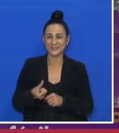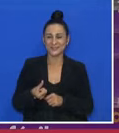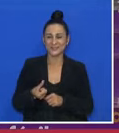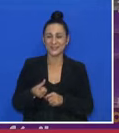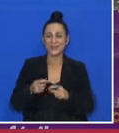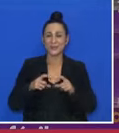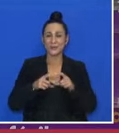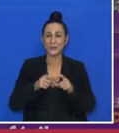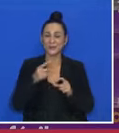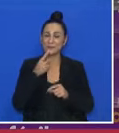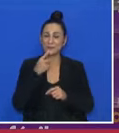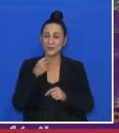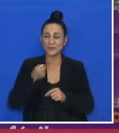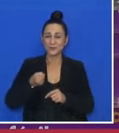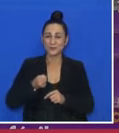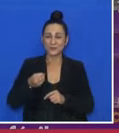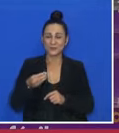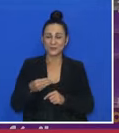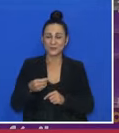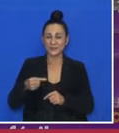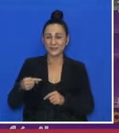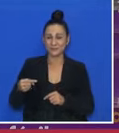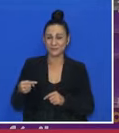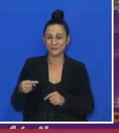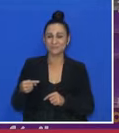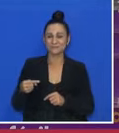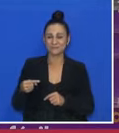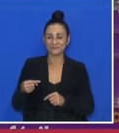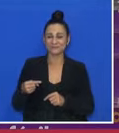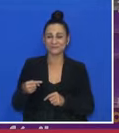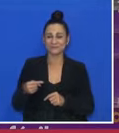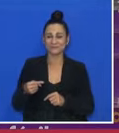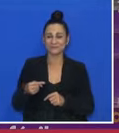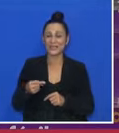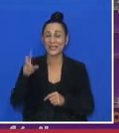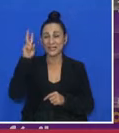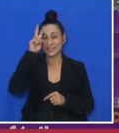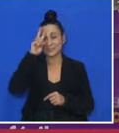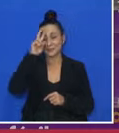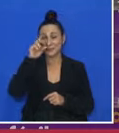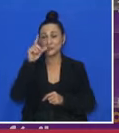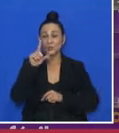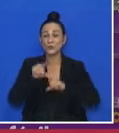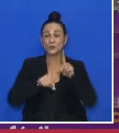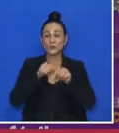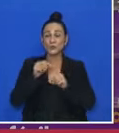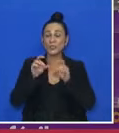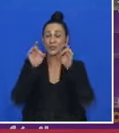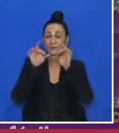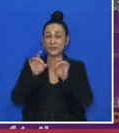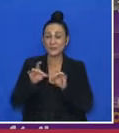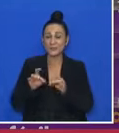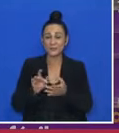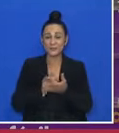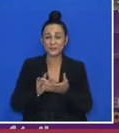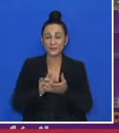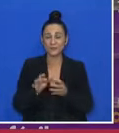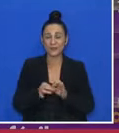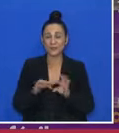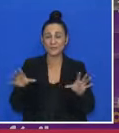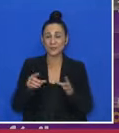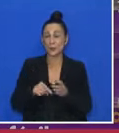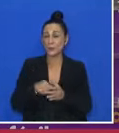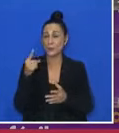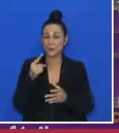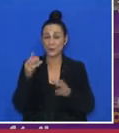Bola vermelha, número 31. Vermelha, 31. Lembrando que o sorteio especial da Loto Fácil da Independência, o